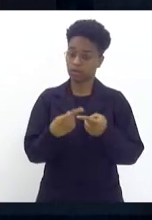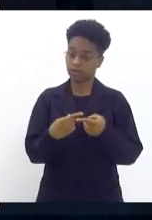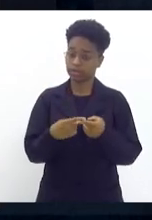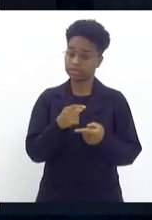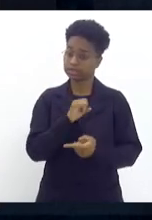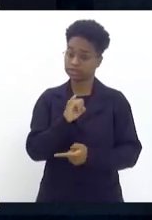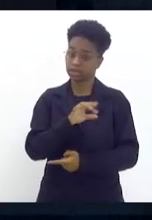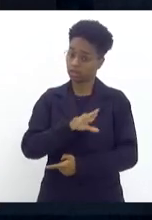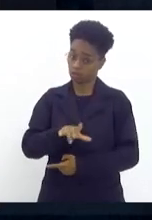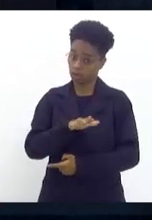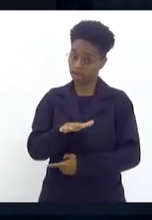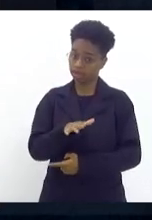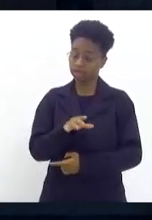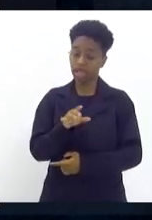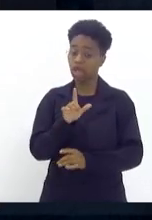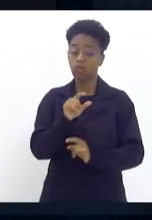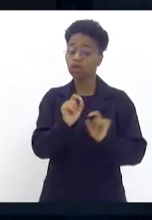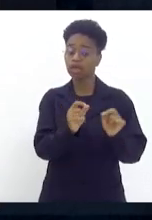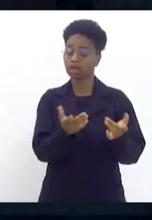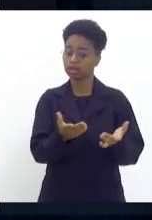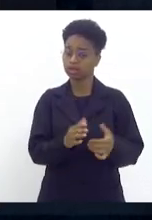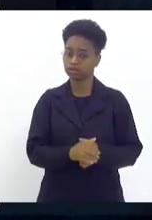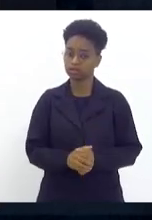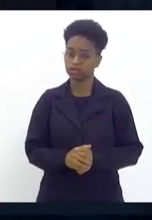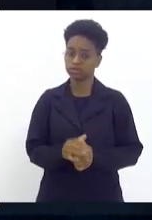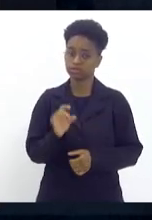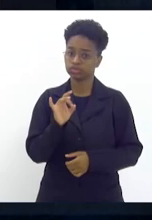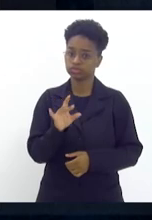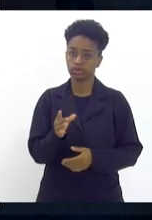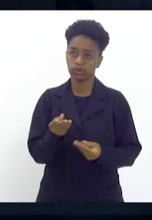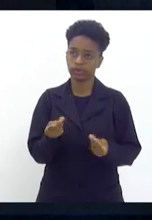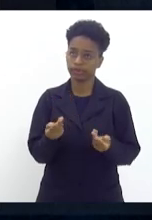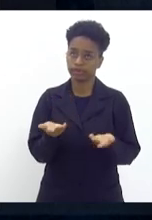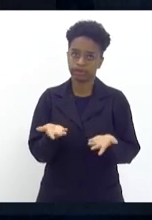ser simplesmente o quê? Um mero, né,